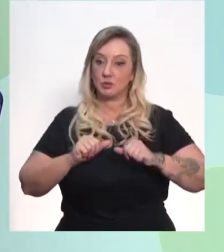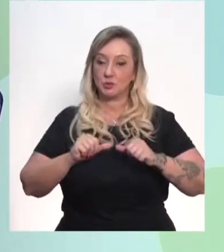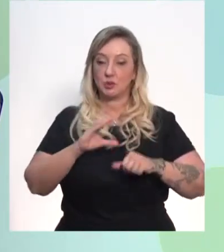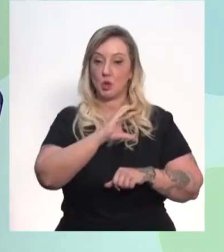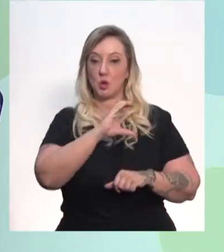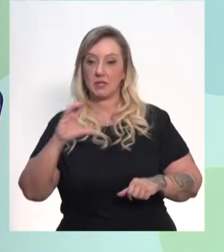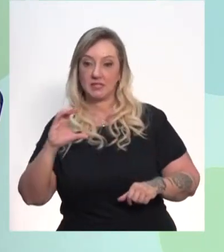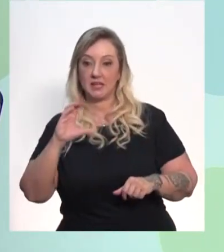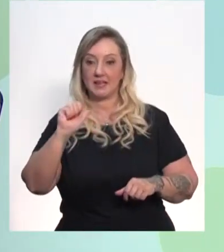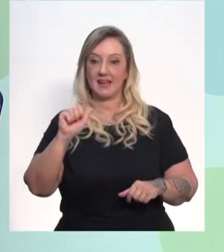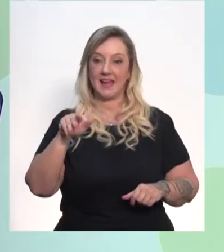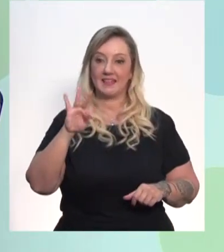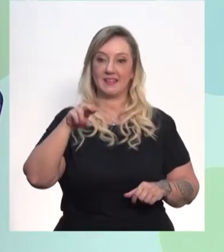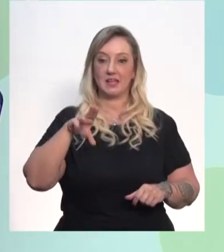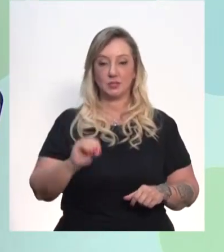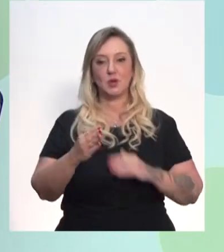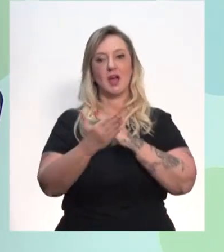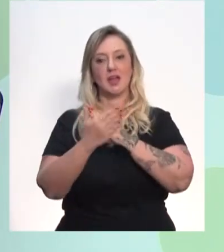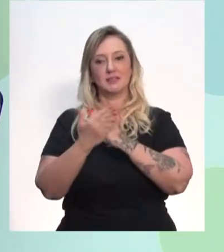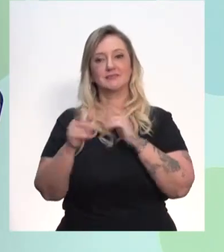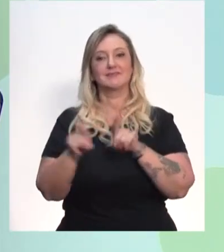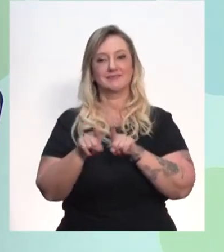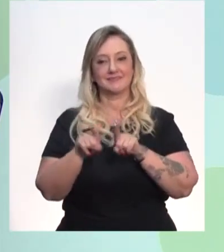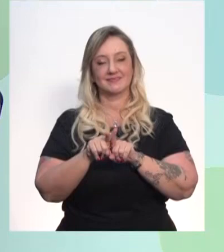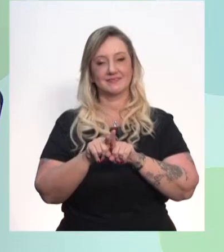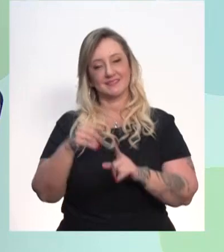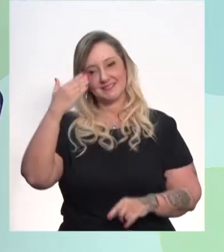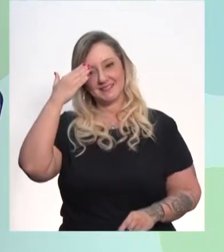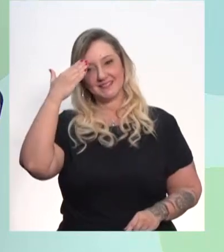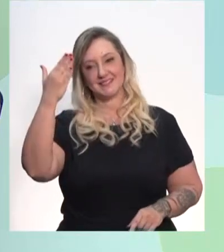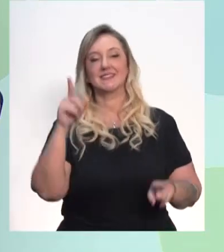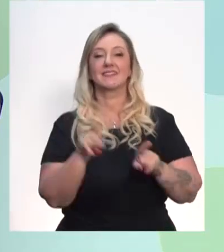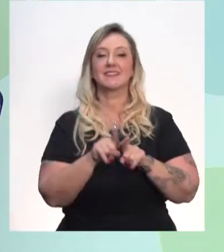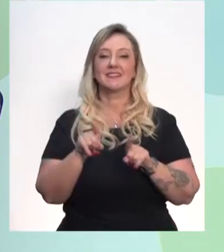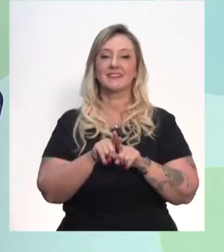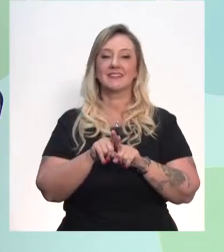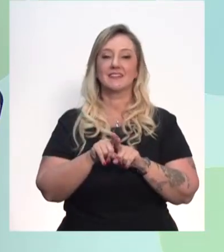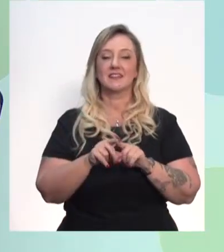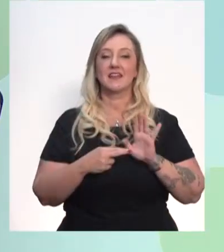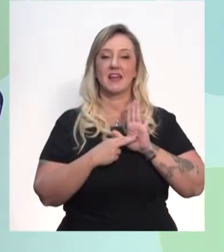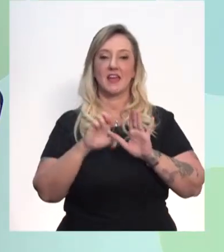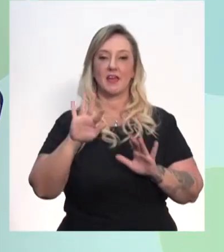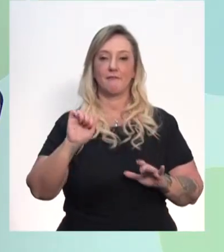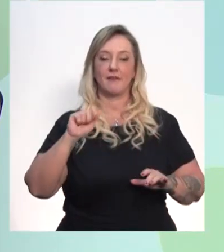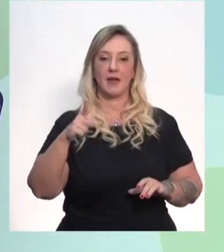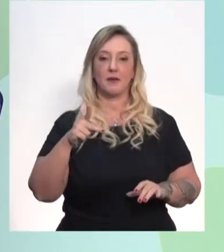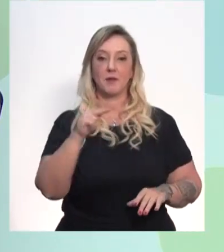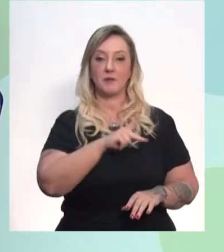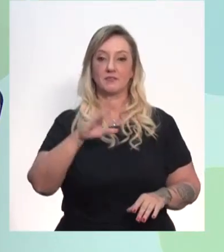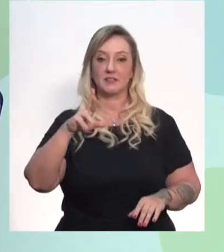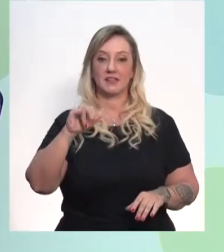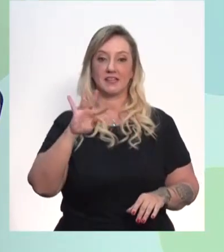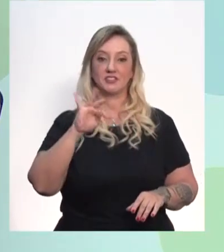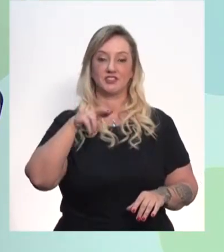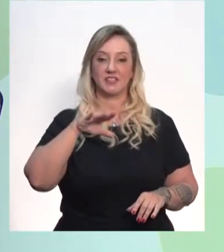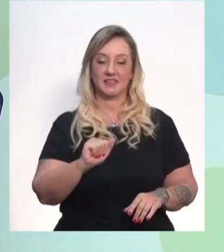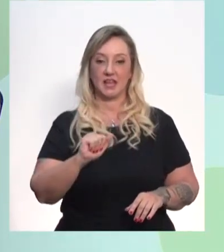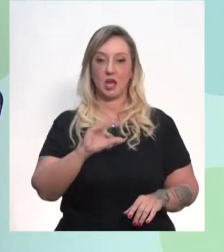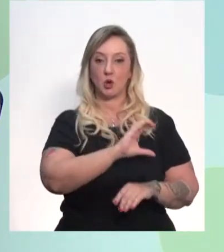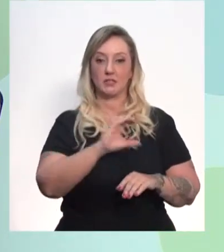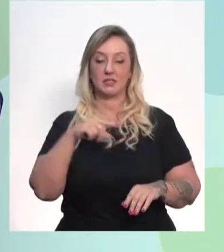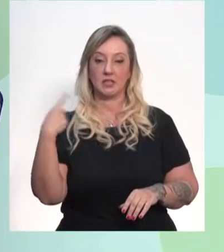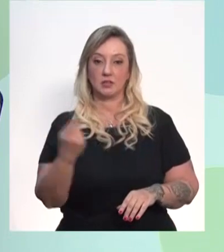né? Perfeito. Eu vou aproveitar aqui, gente, ainda em relação às atividades do replanejamento, Lili, eu sempre